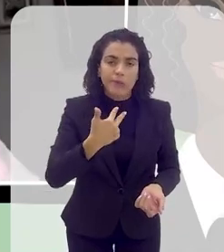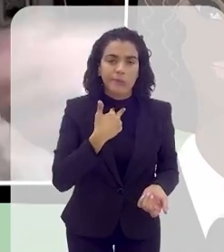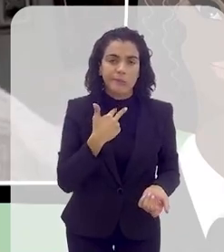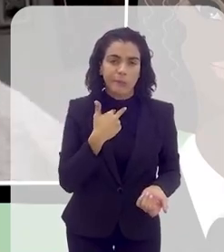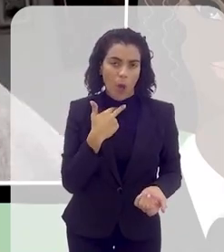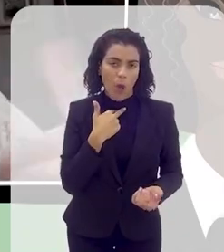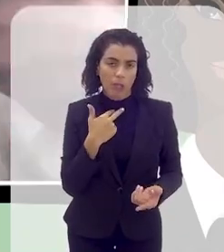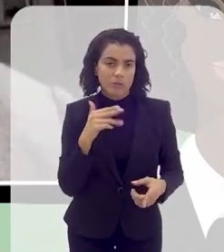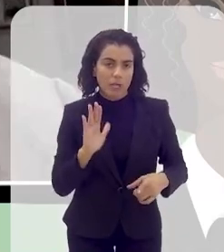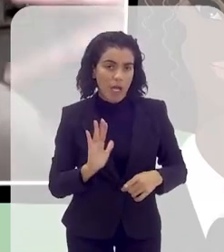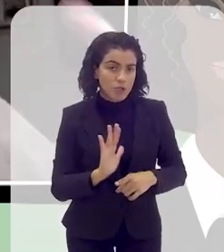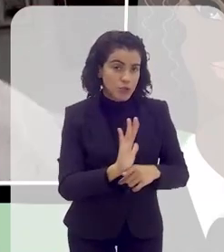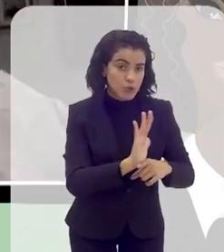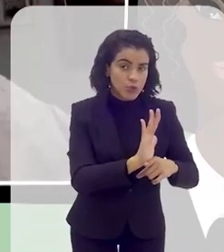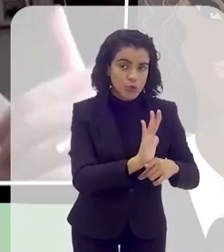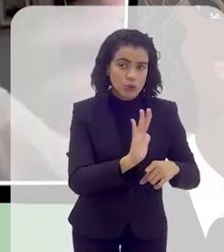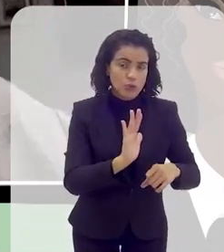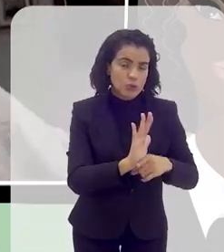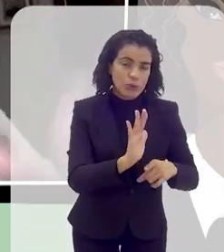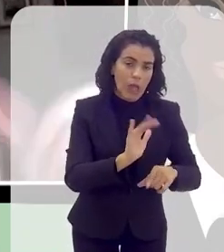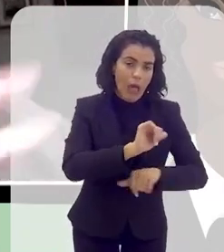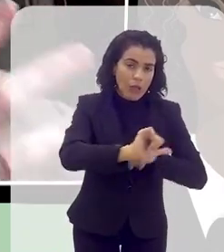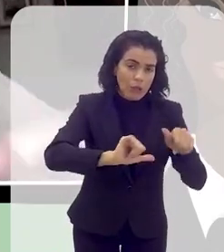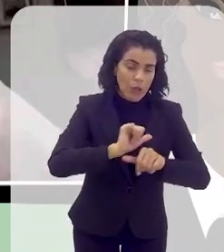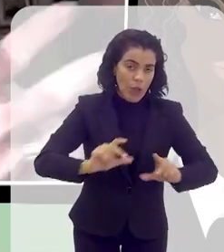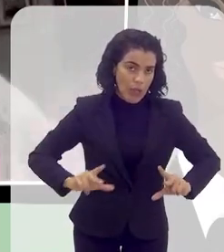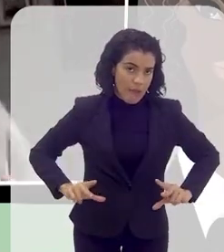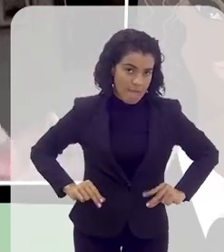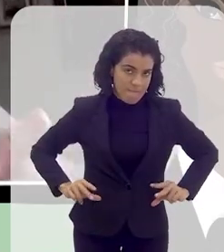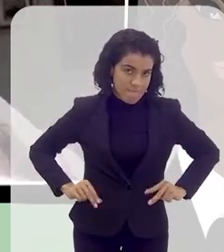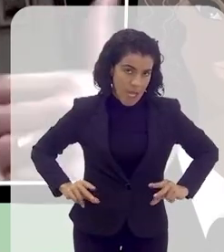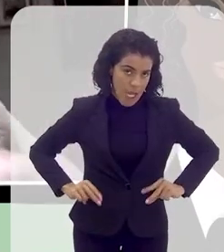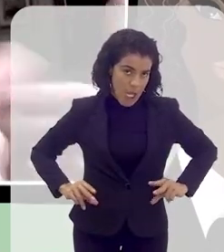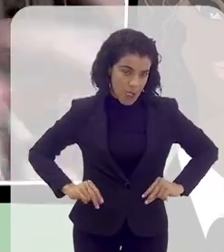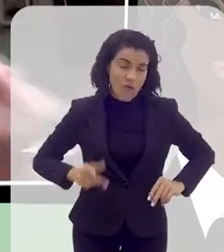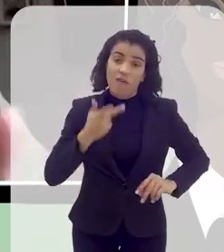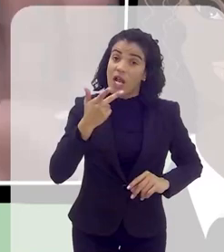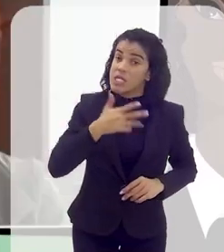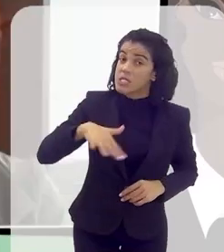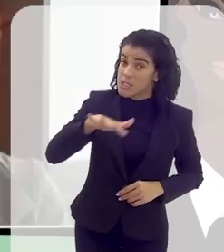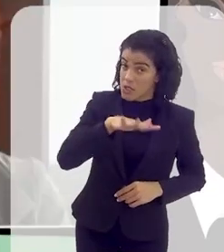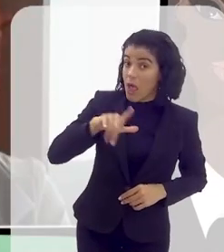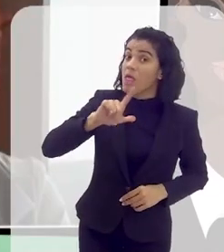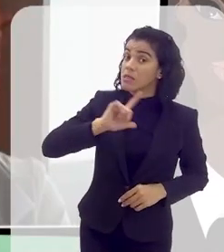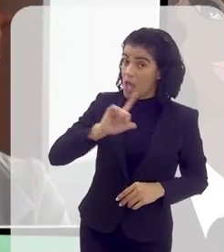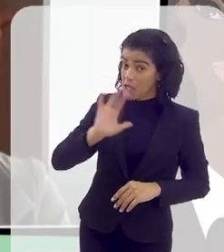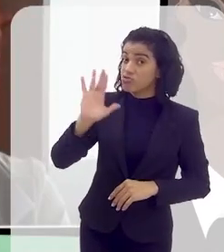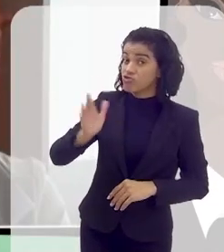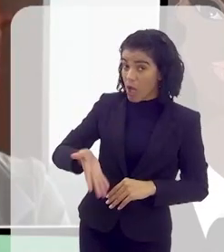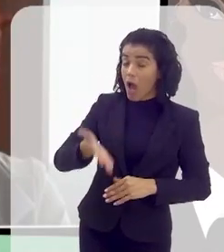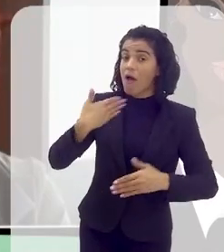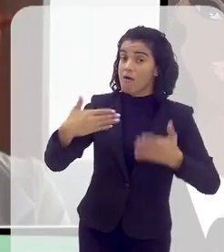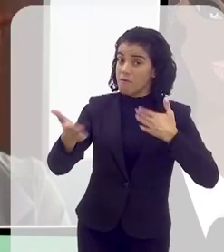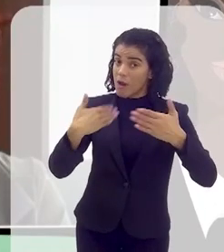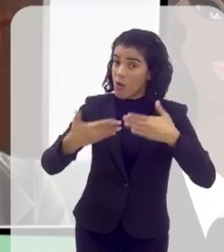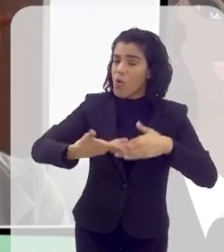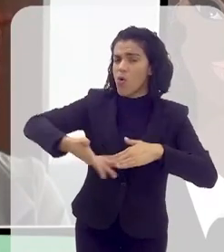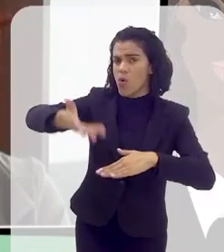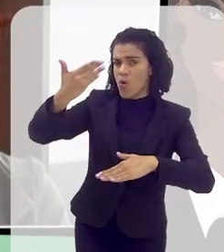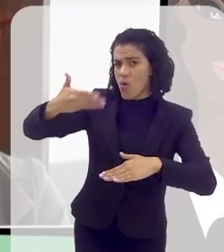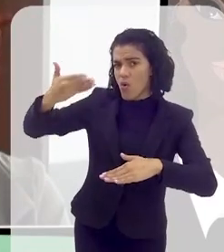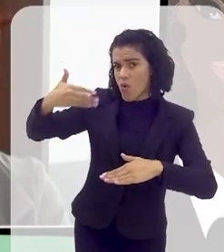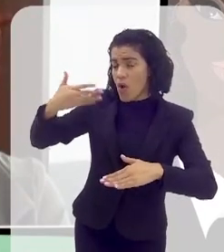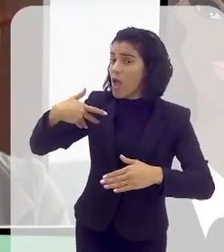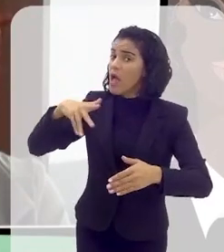pode ajudar a trocar enfim, fralda do bebê. Eu tô falando de situações que existem, a gente já comentou sobre isso